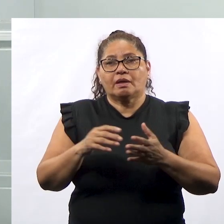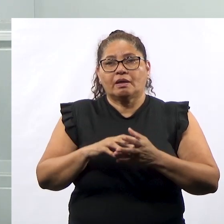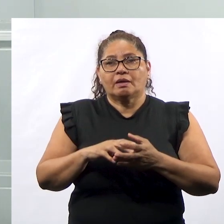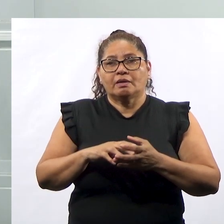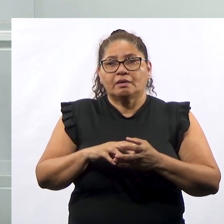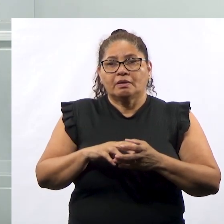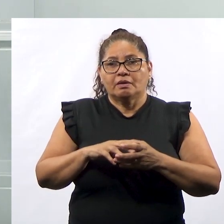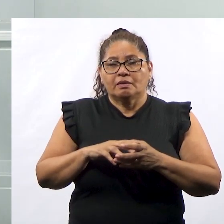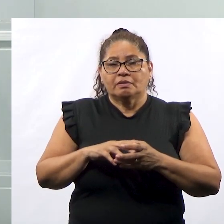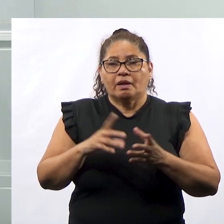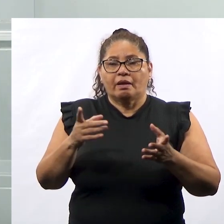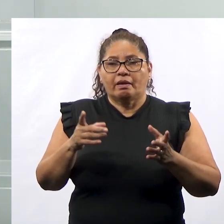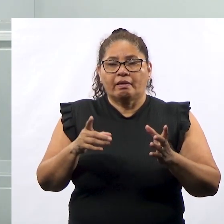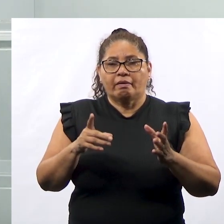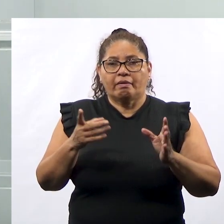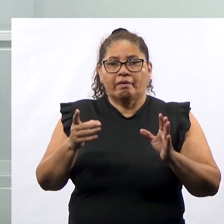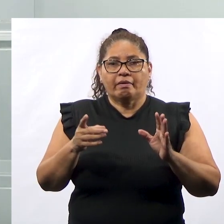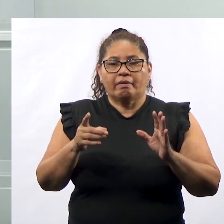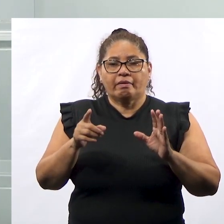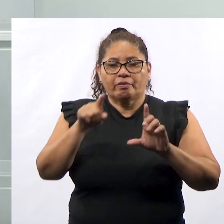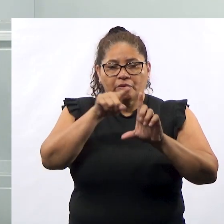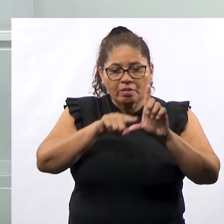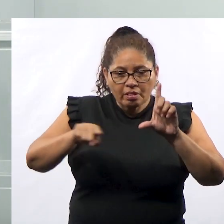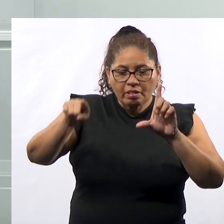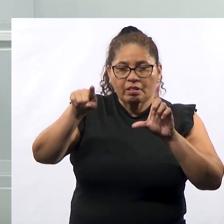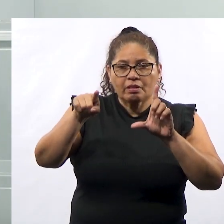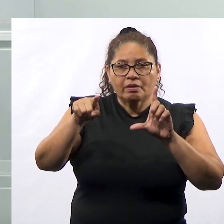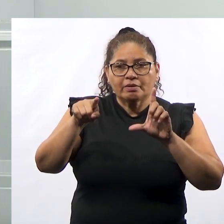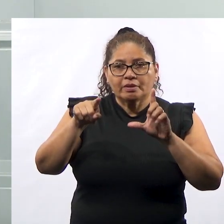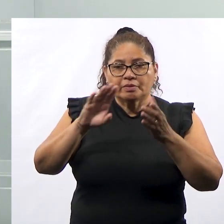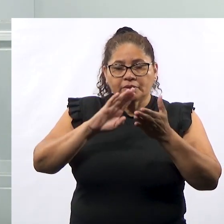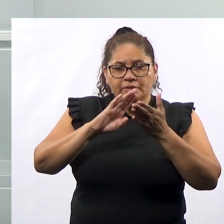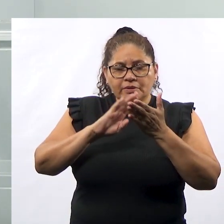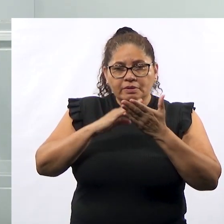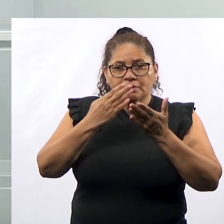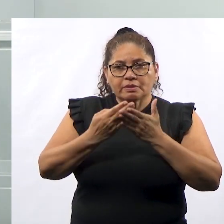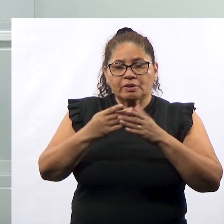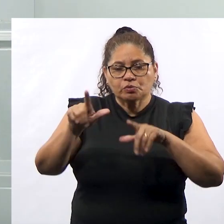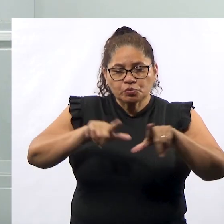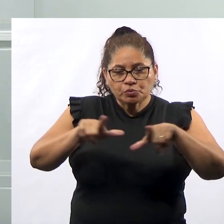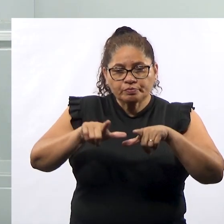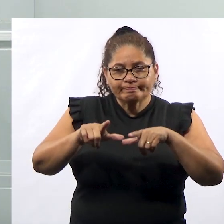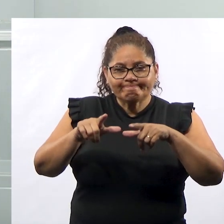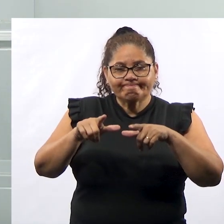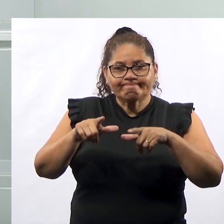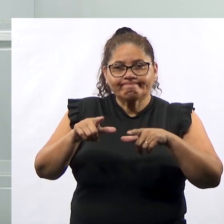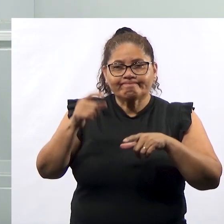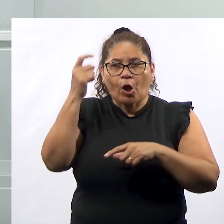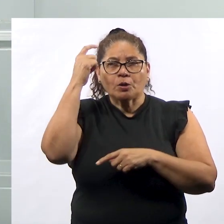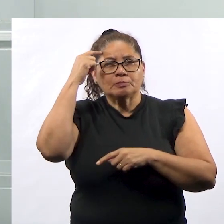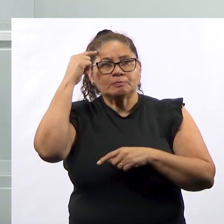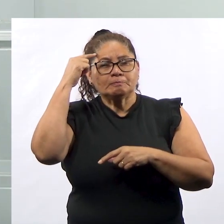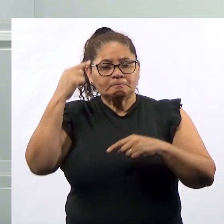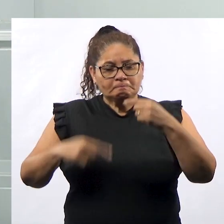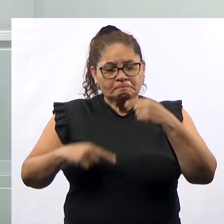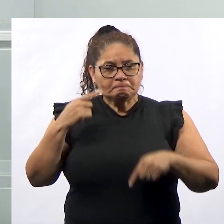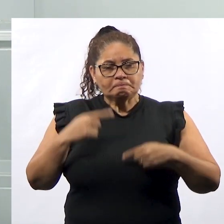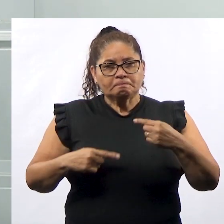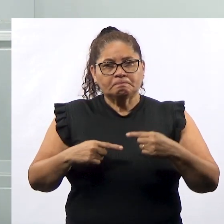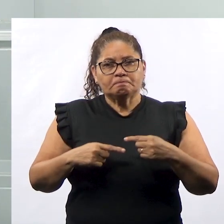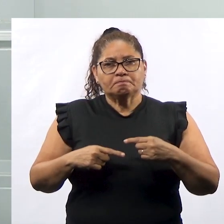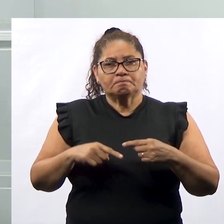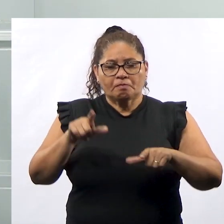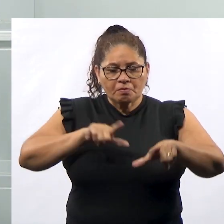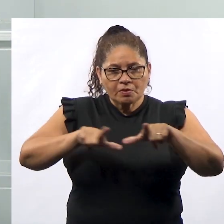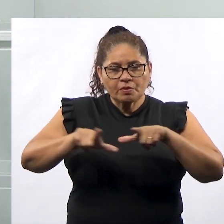etária, daquele ano ou grau. Mas ele precisa interpretar, ou seja, é um trabalho de reflexão crítica sobre isso. Sem